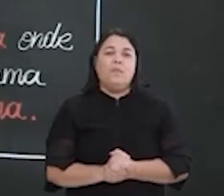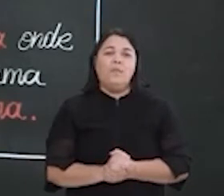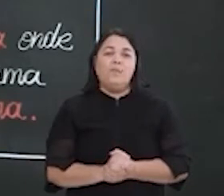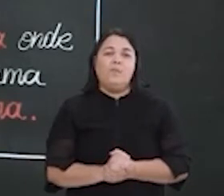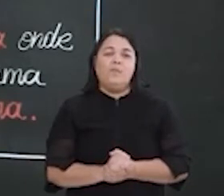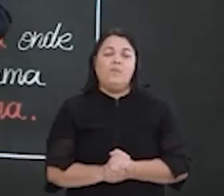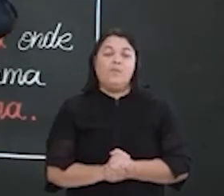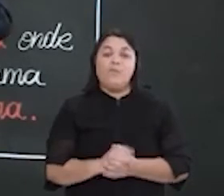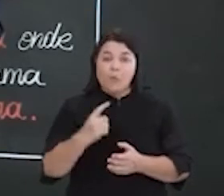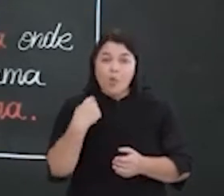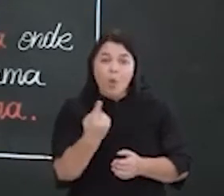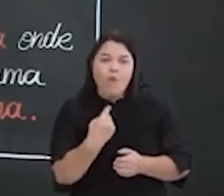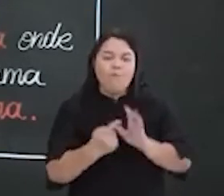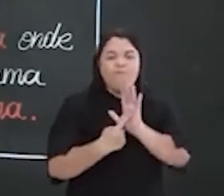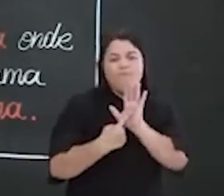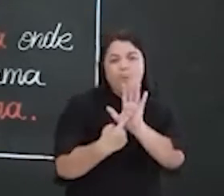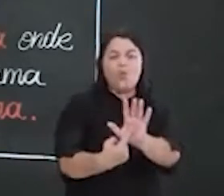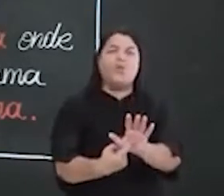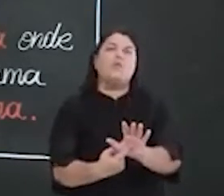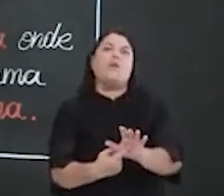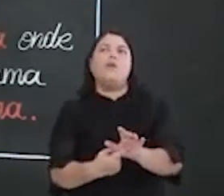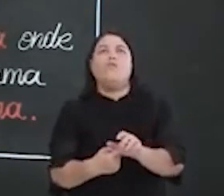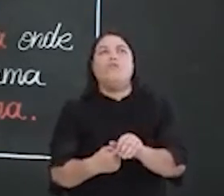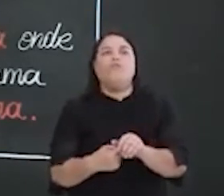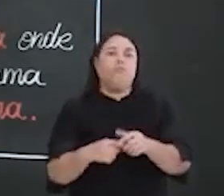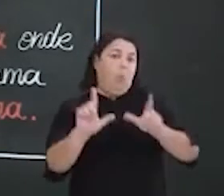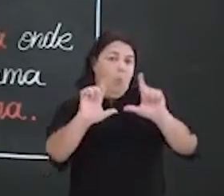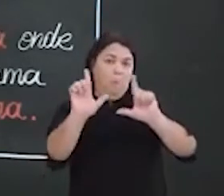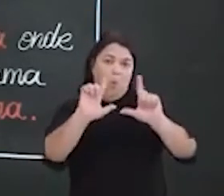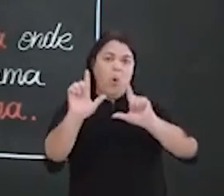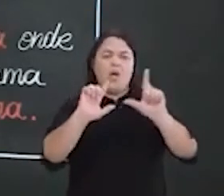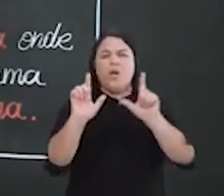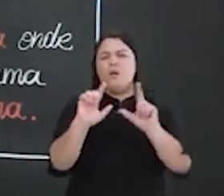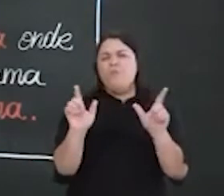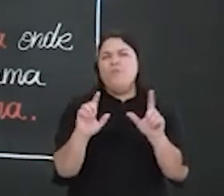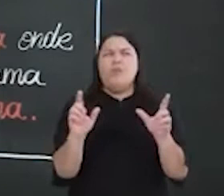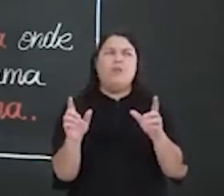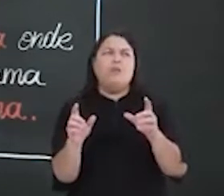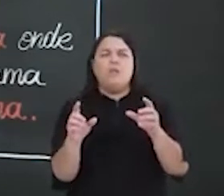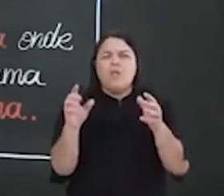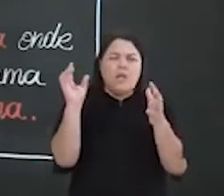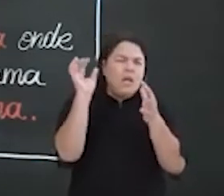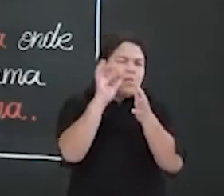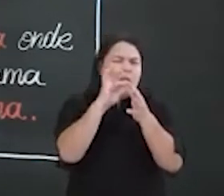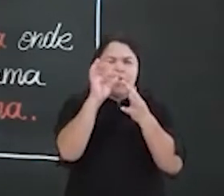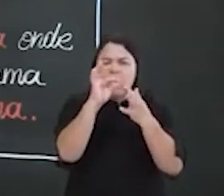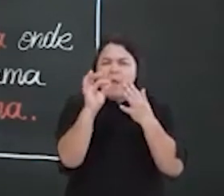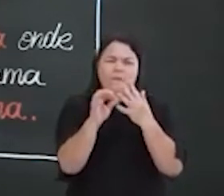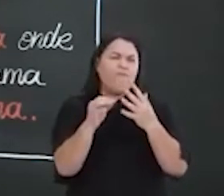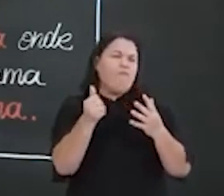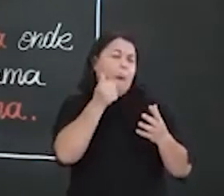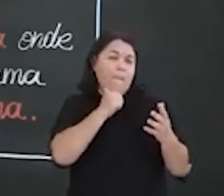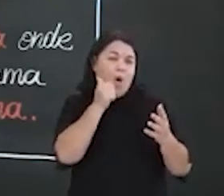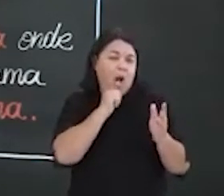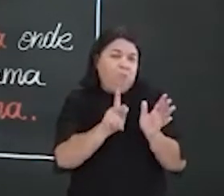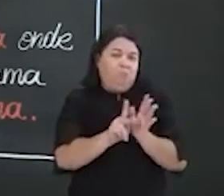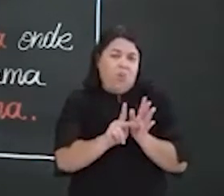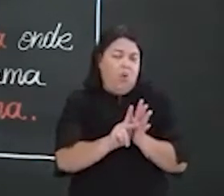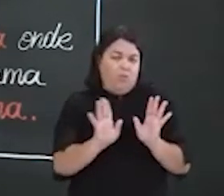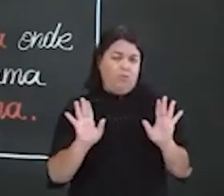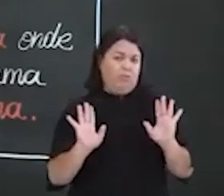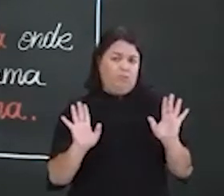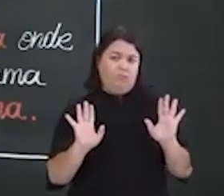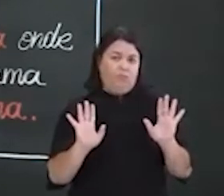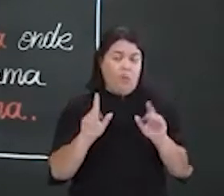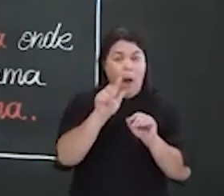exibir um programa feminino, ou seja, um programa com características voltadas para esse público, ok? essa